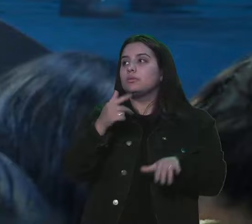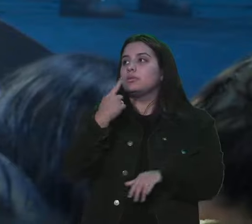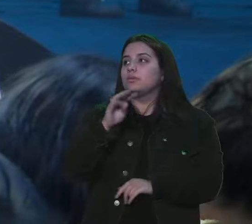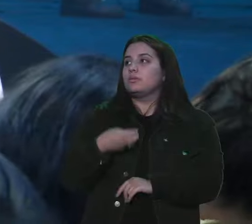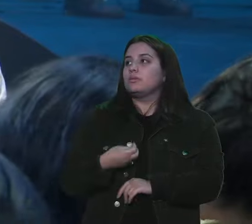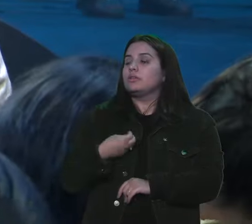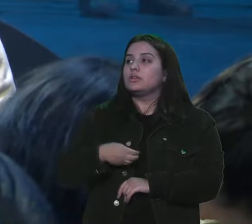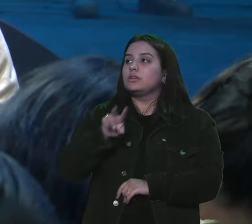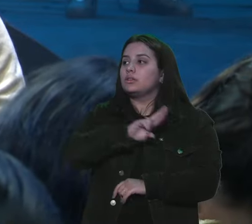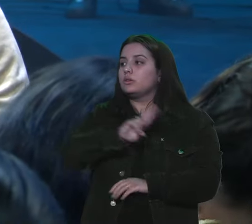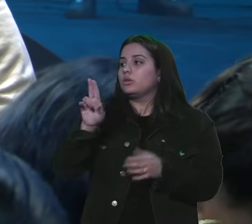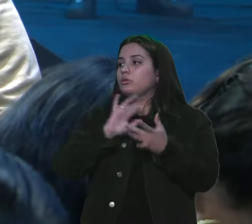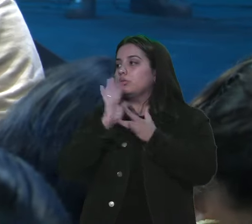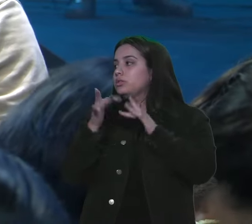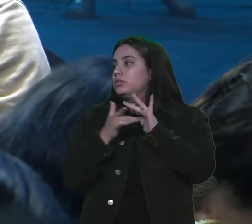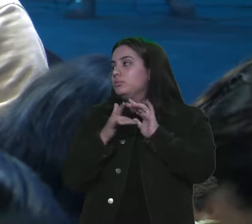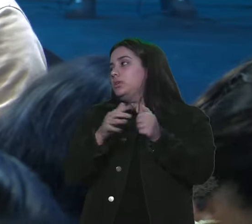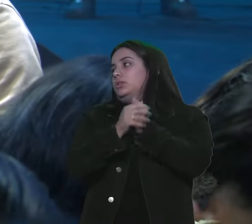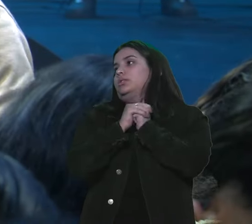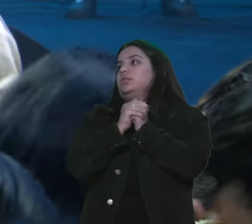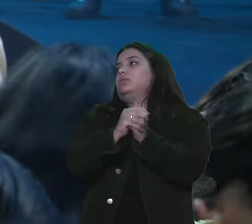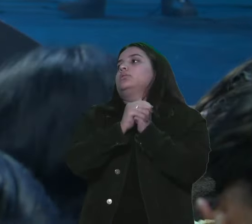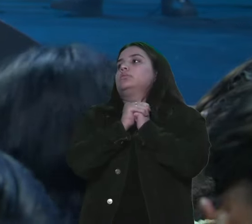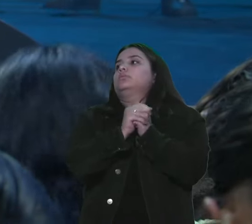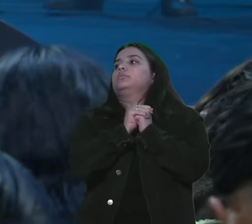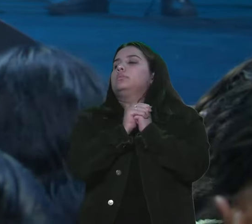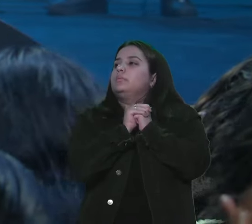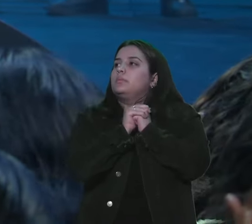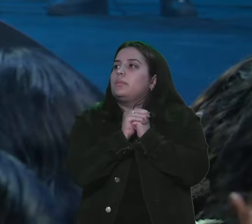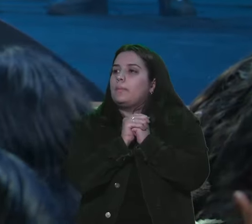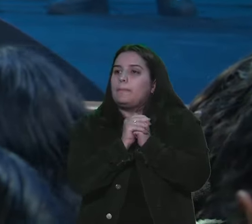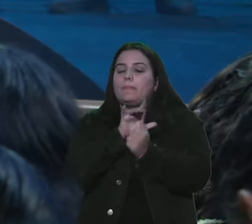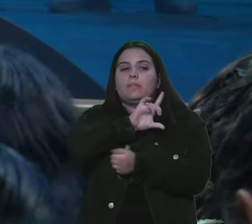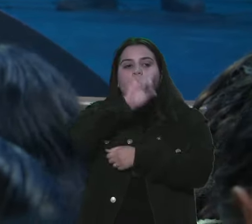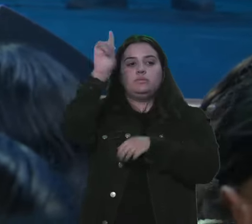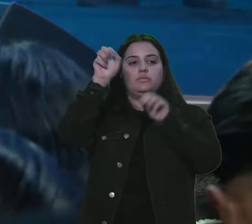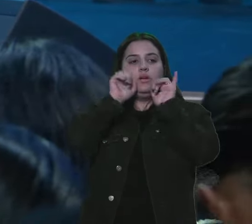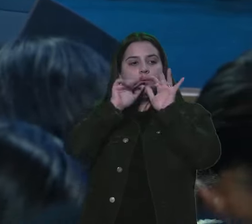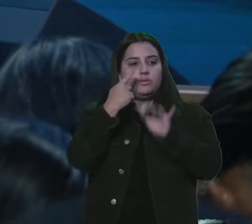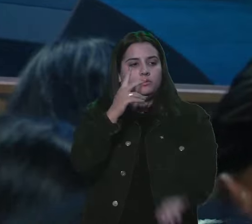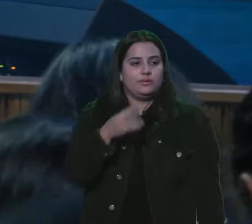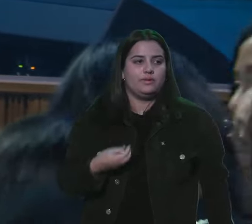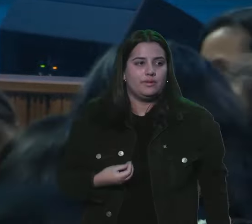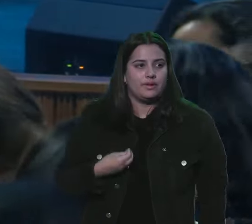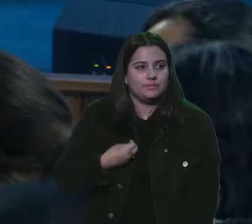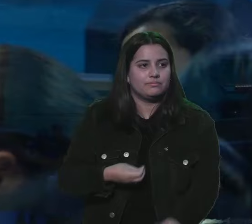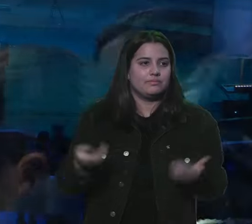no nome de Jesus. Amém, amém. Deus abençoe a sua vida.